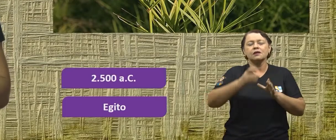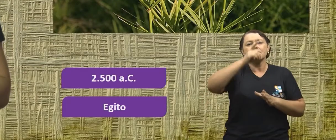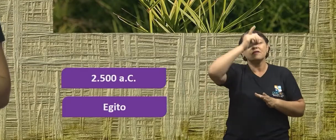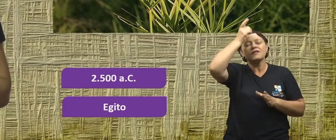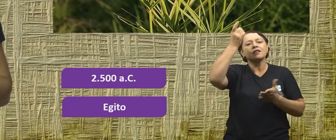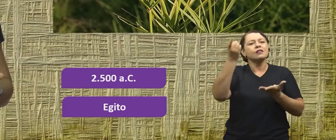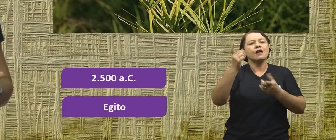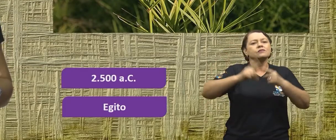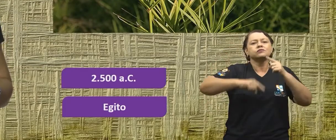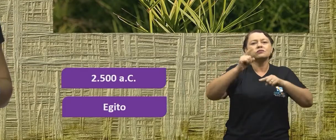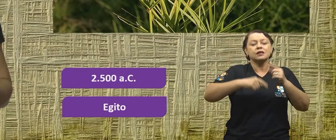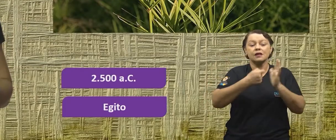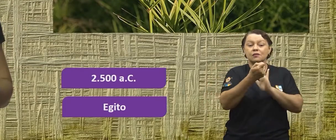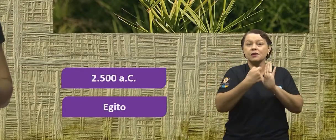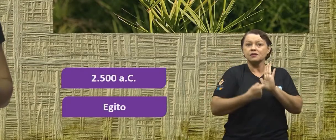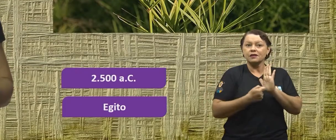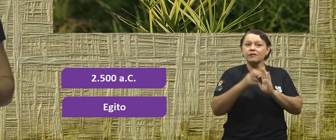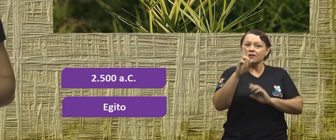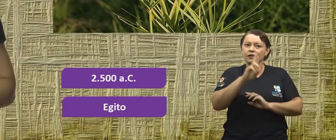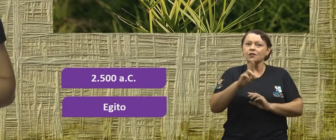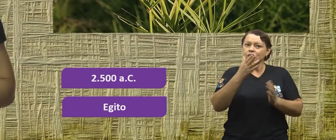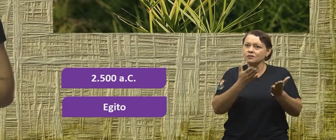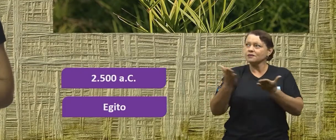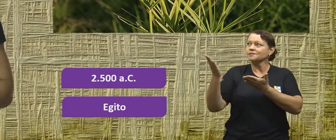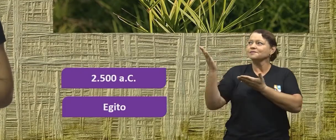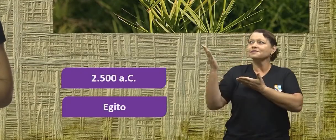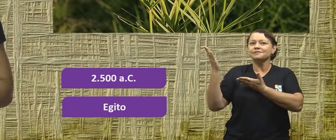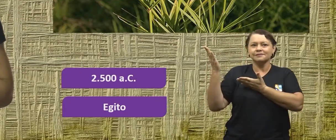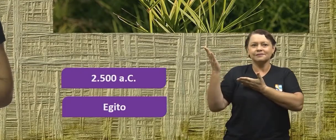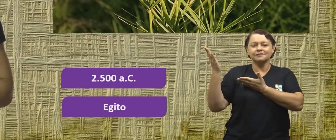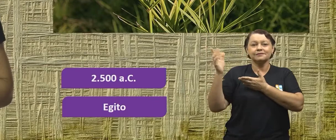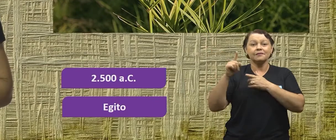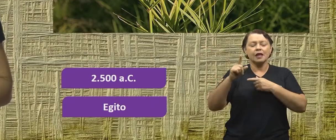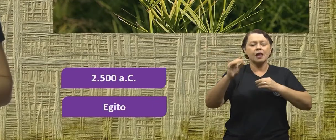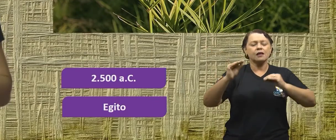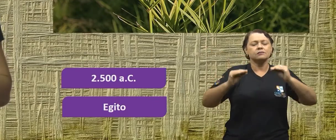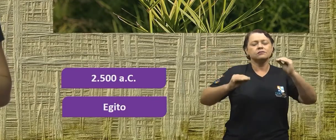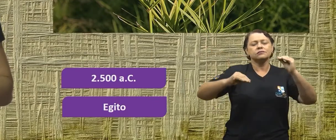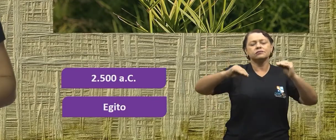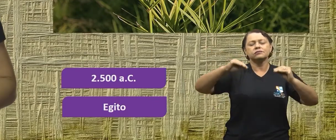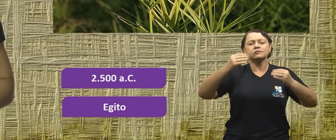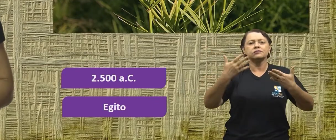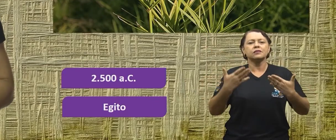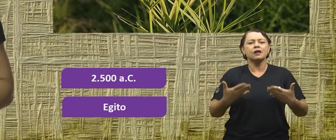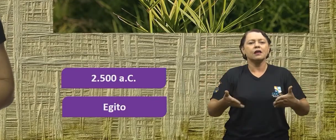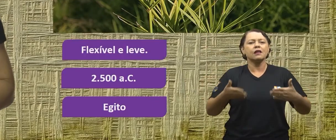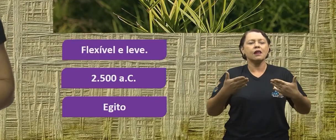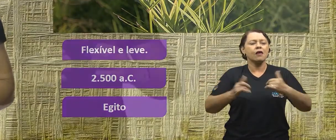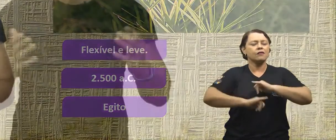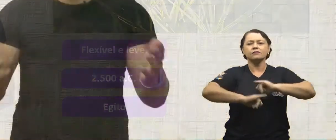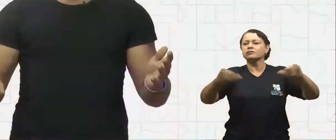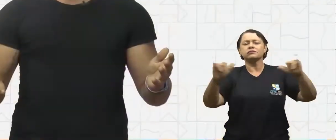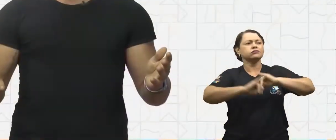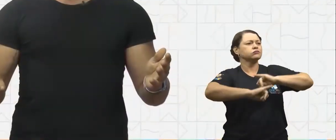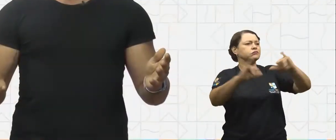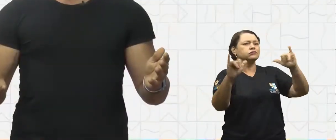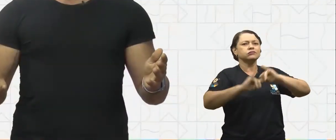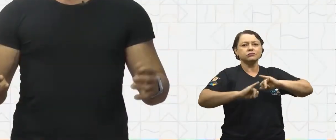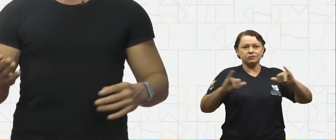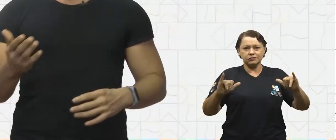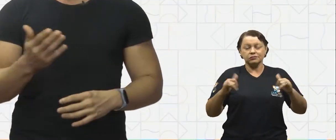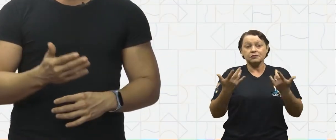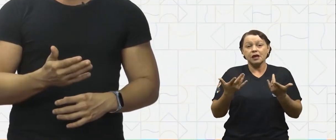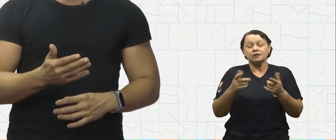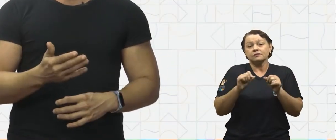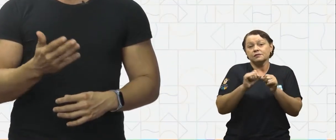para escrever usando essa planta. Por ser flexível e leve, foi bastante difundida. Para fazer o